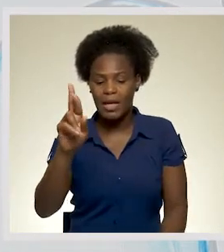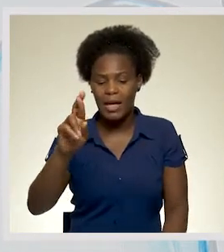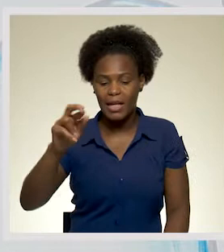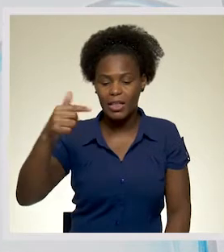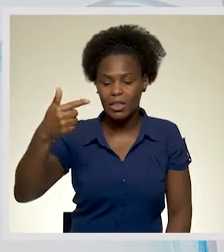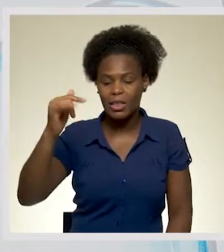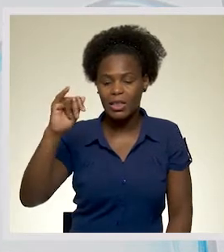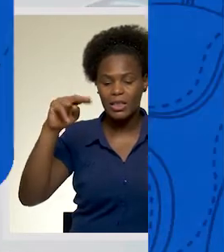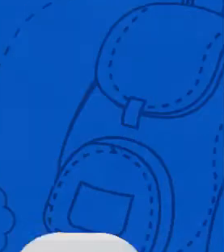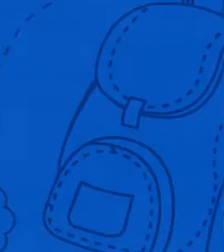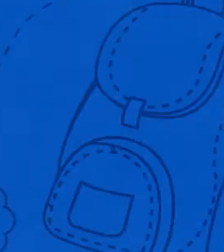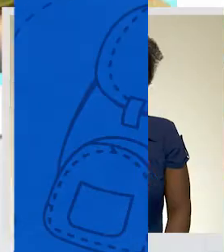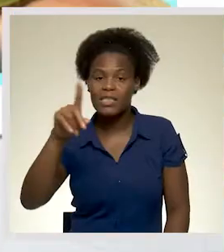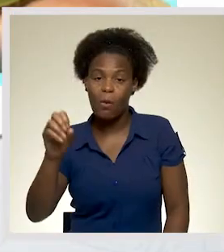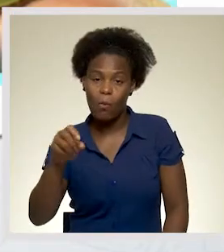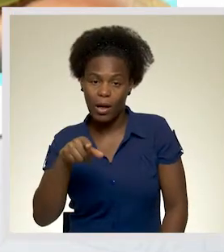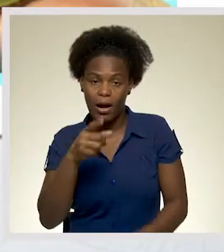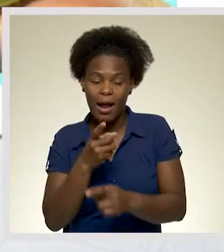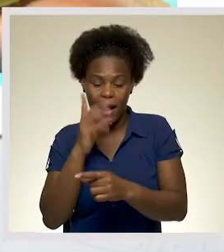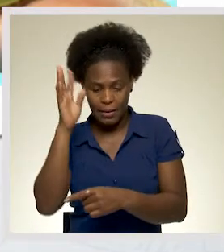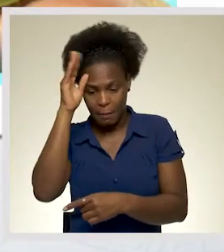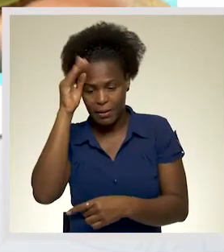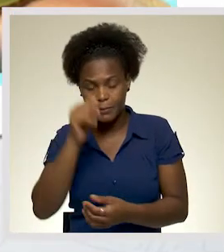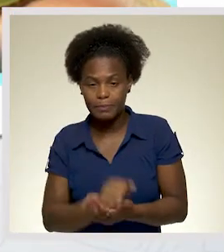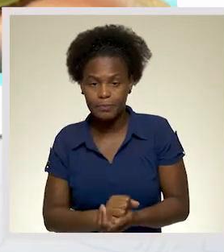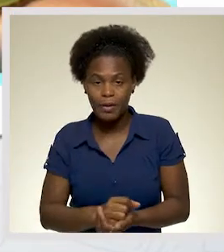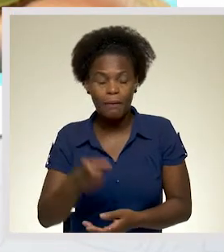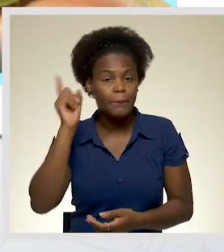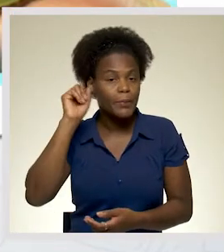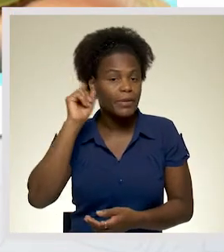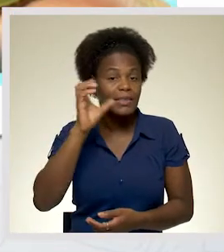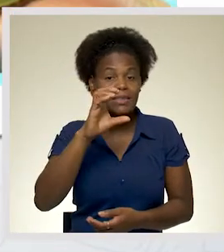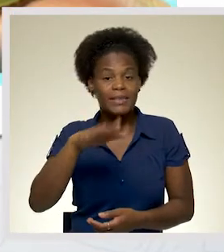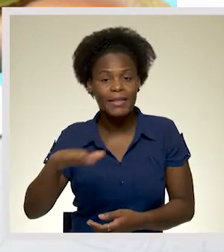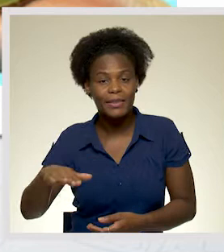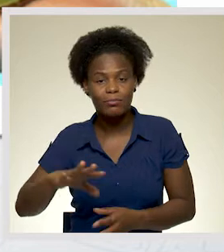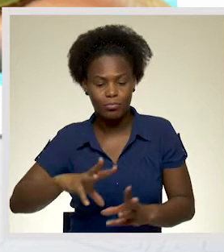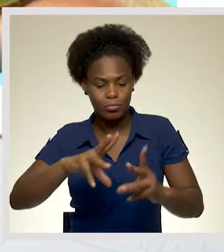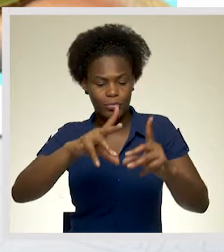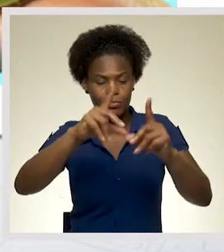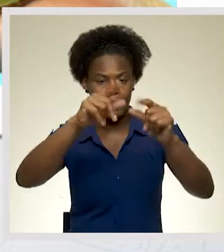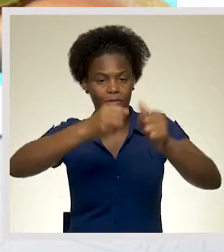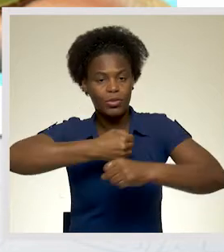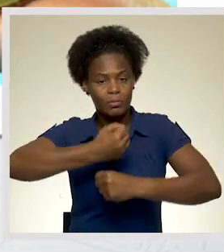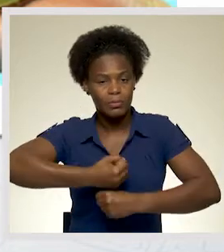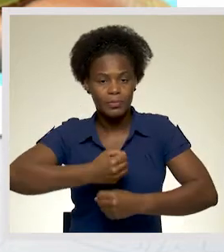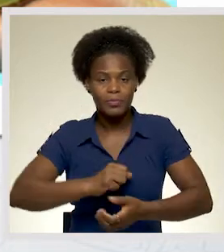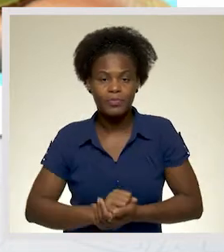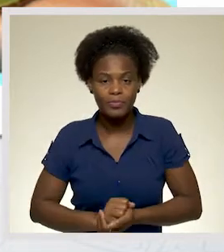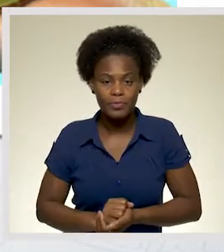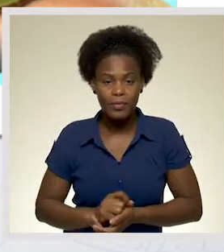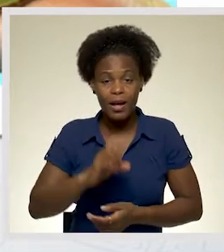mesmos animais. Importância da ciência no desenvolvimento sustentável. A ciência tem um